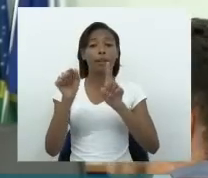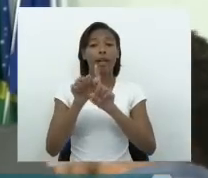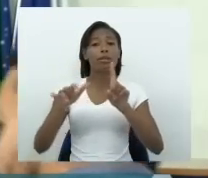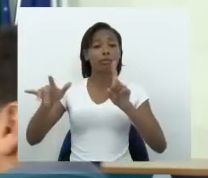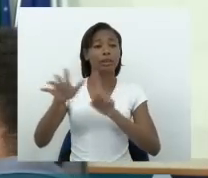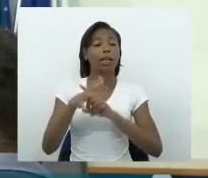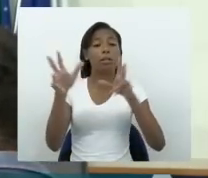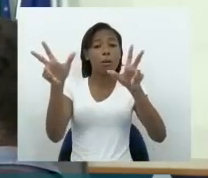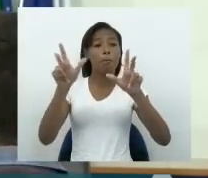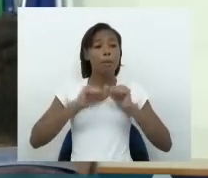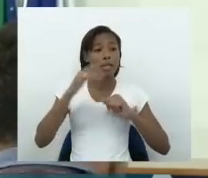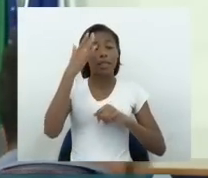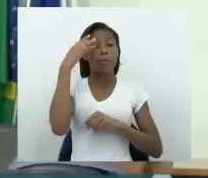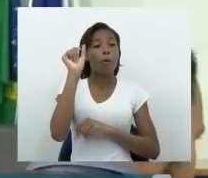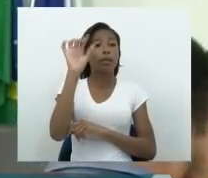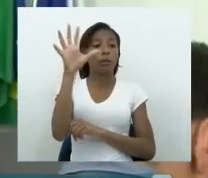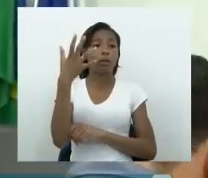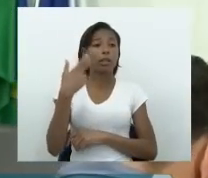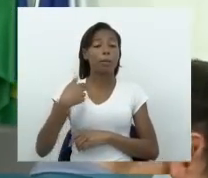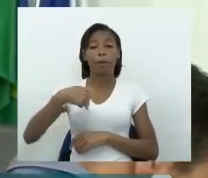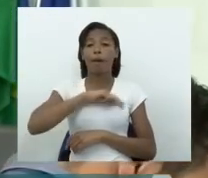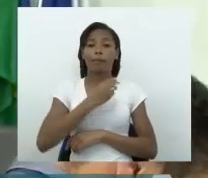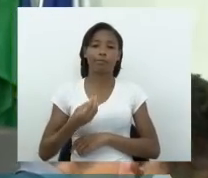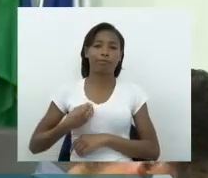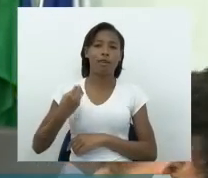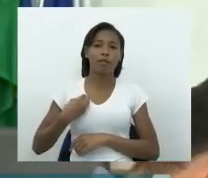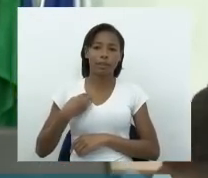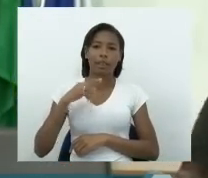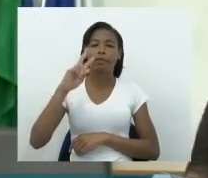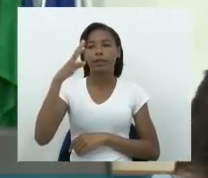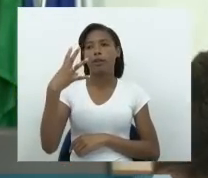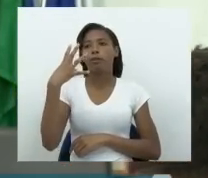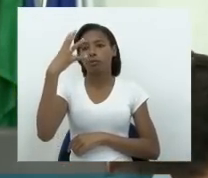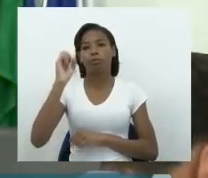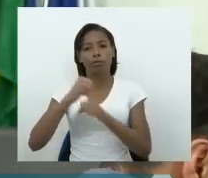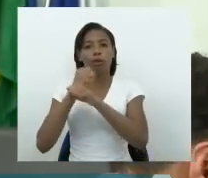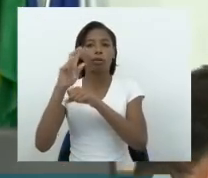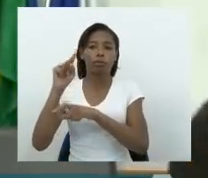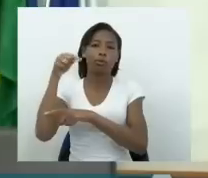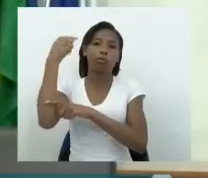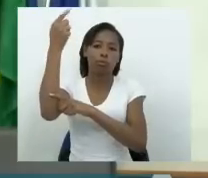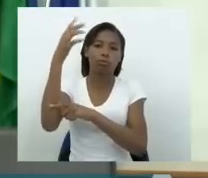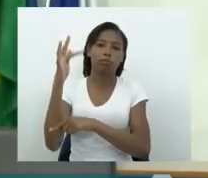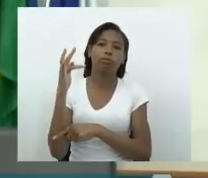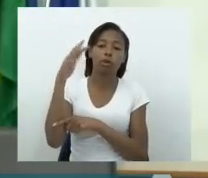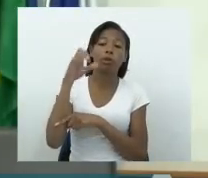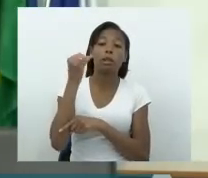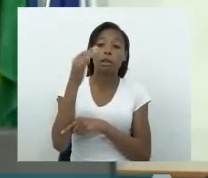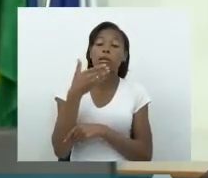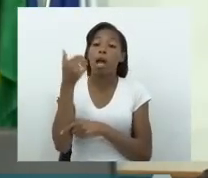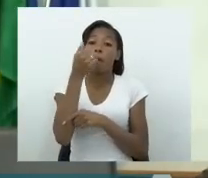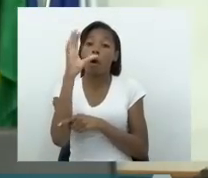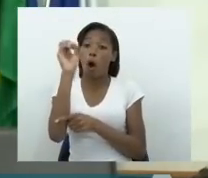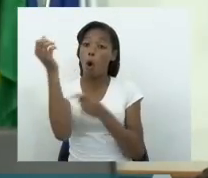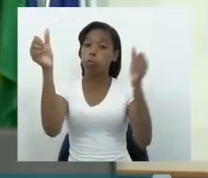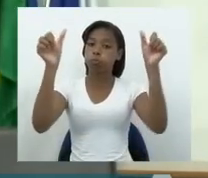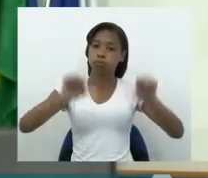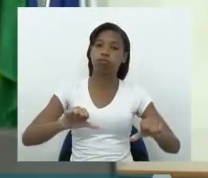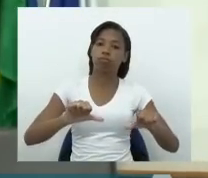para os próximos 4 anos. Afinal, a gente está falando da nossa vida nos próximos 4 anos, se a nossa qualidade de vida vai melhorar ou não. Mas entre os